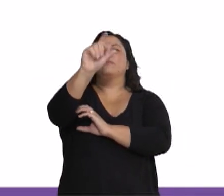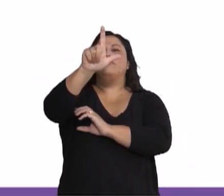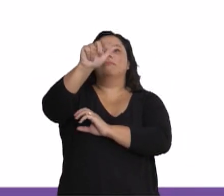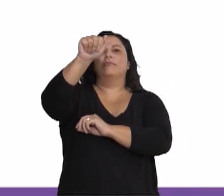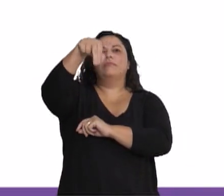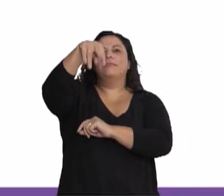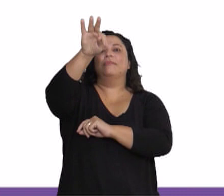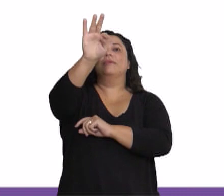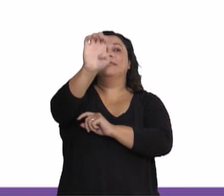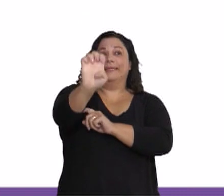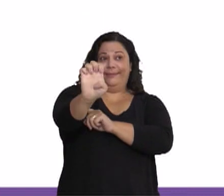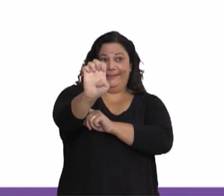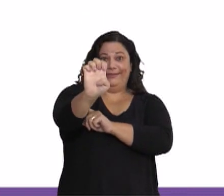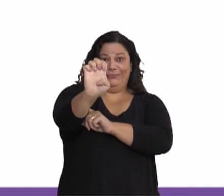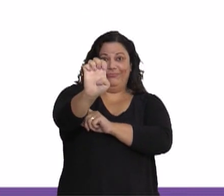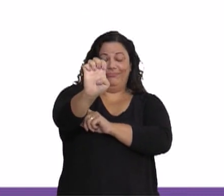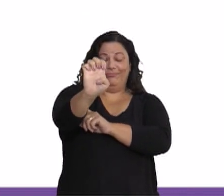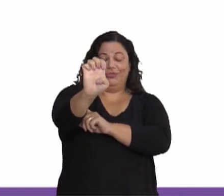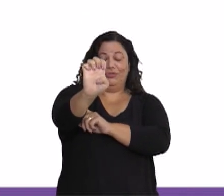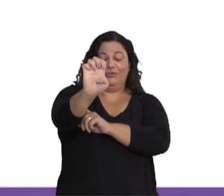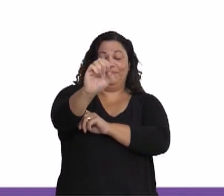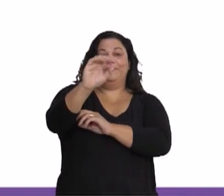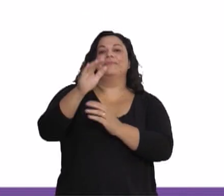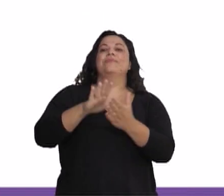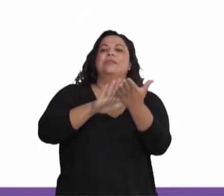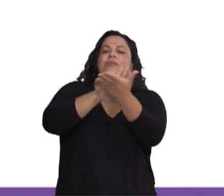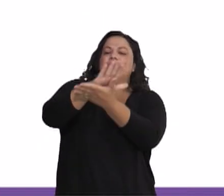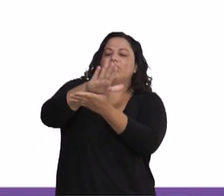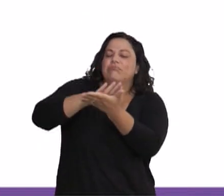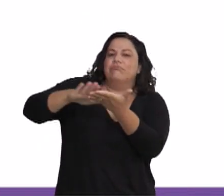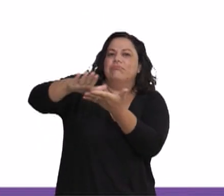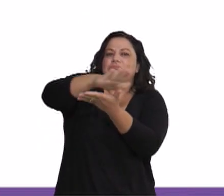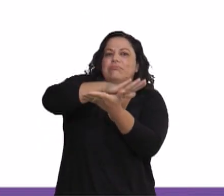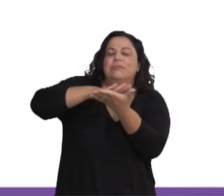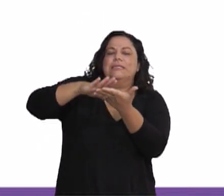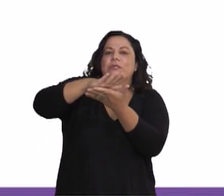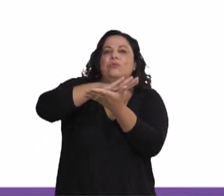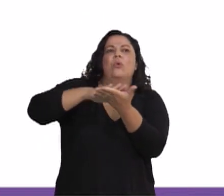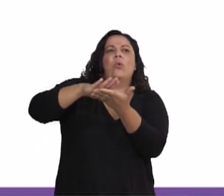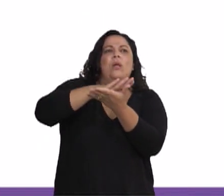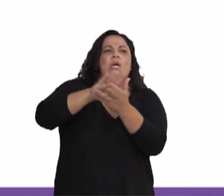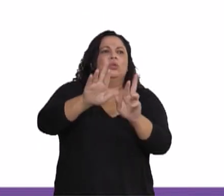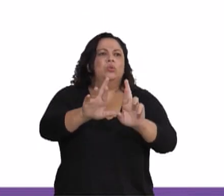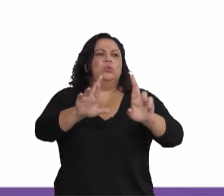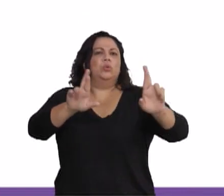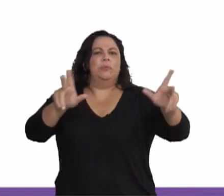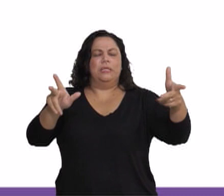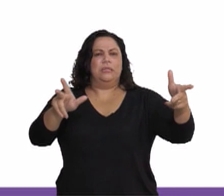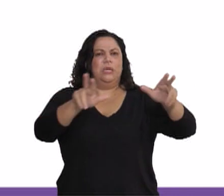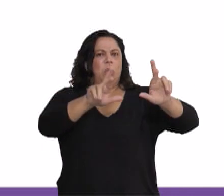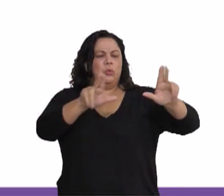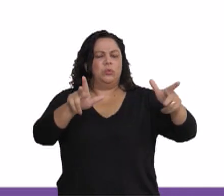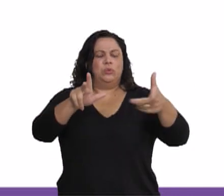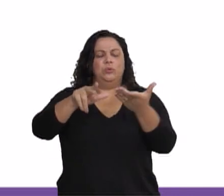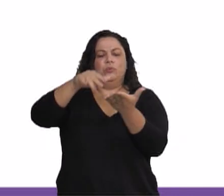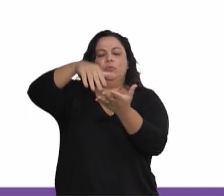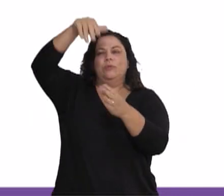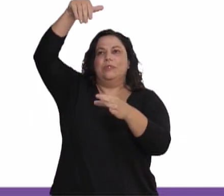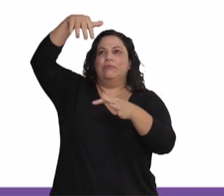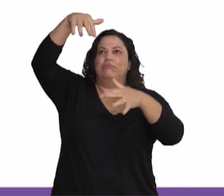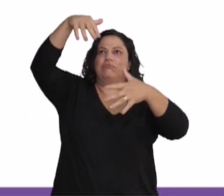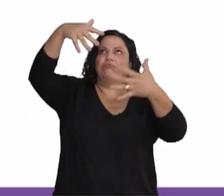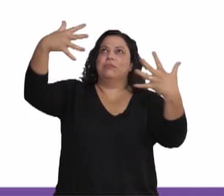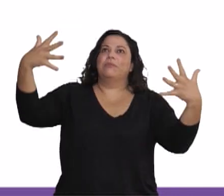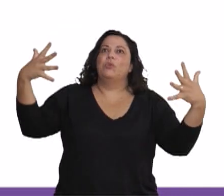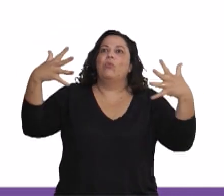Então, chama-se de isolante térmico o material ou estrutura que dificulta a transferência ou a dissipação de calor.